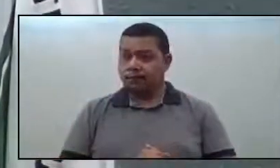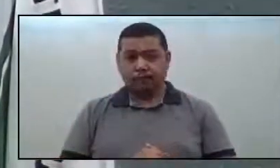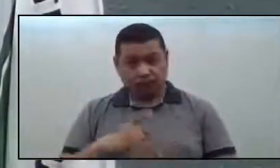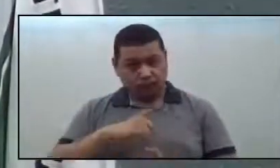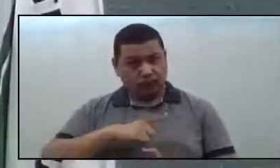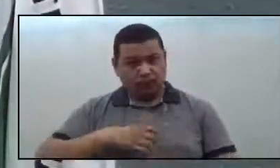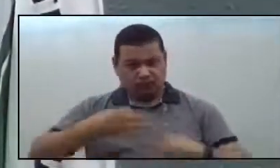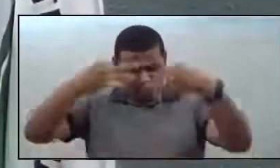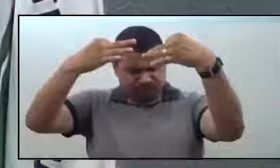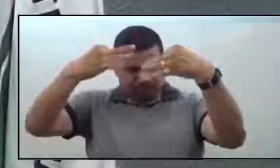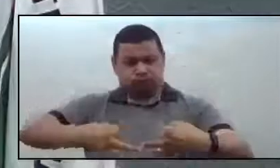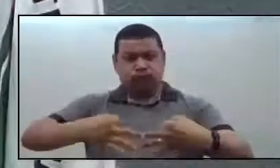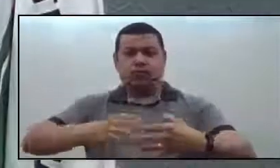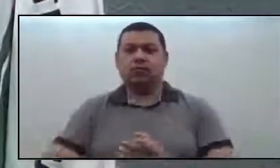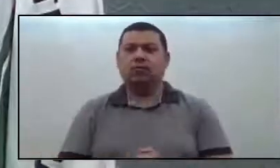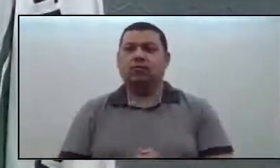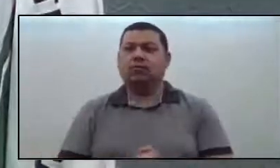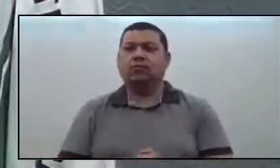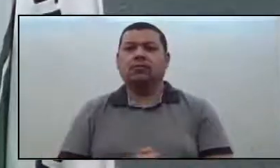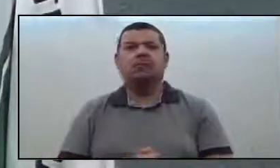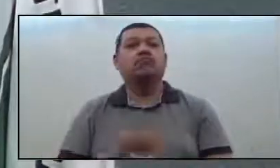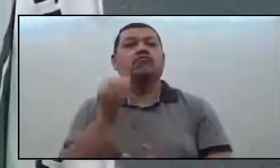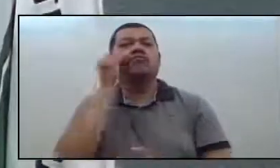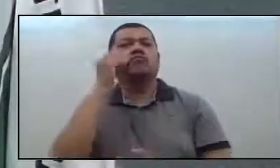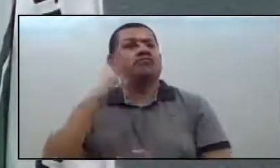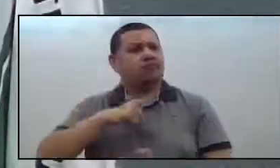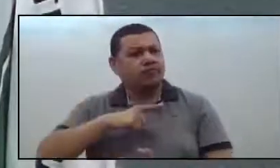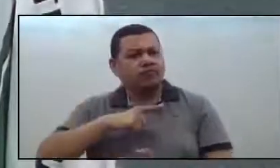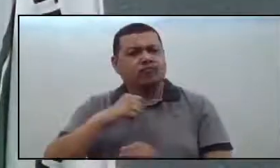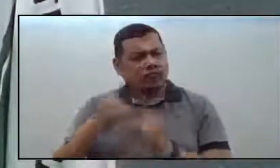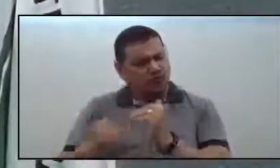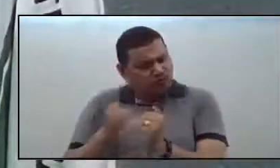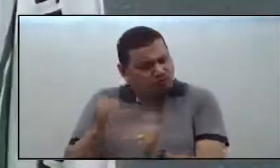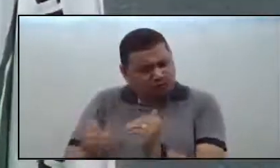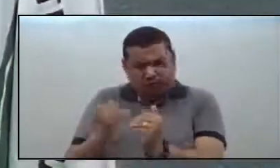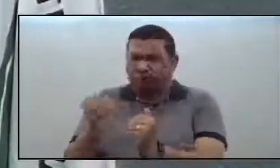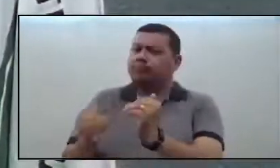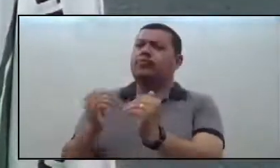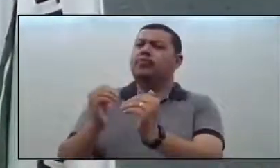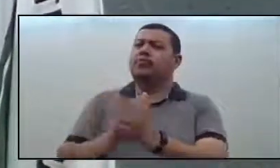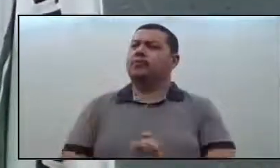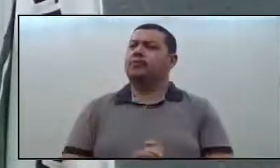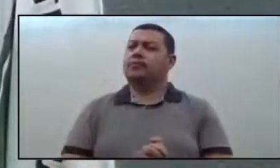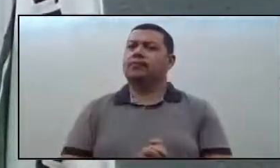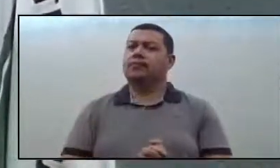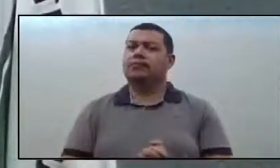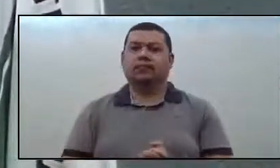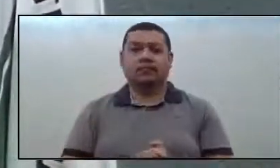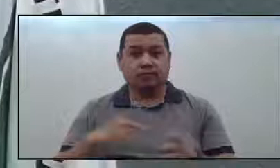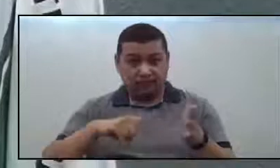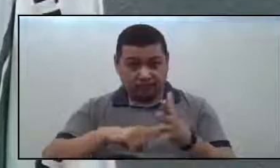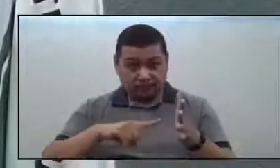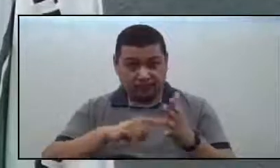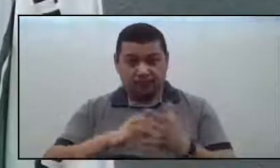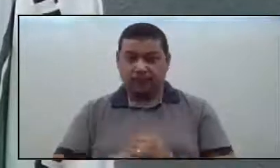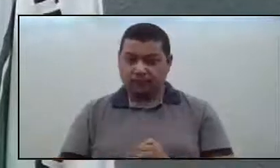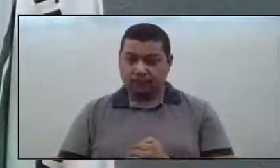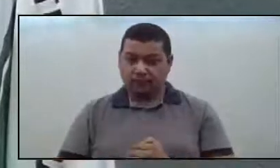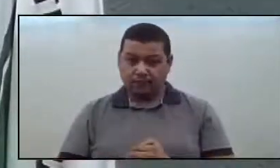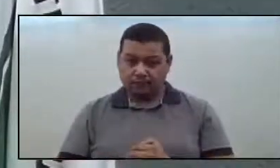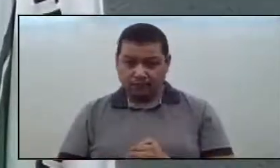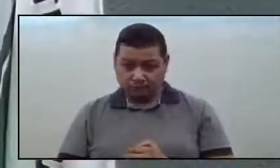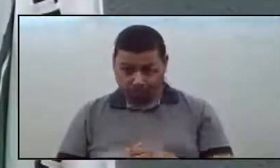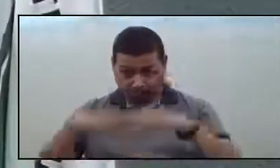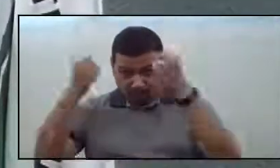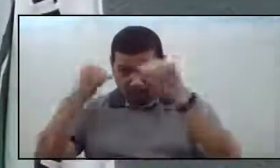medidas corretas, apurar minutos por minutos dessas denúncias e